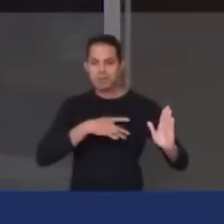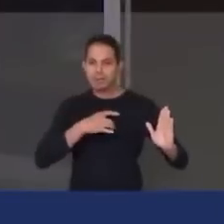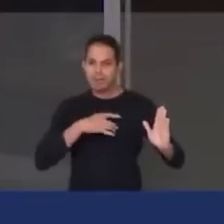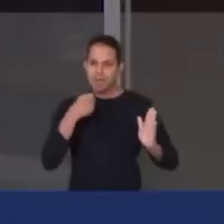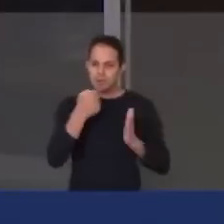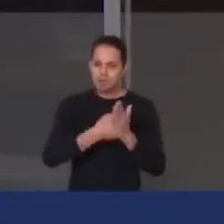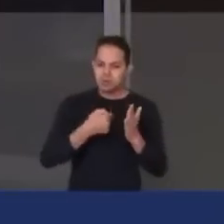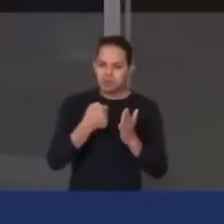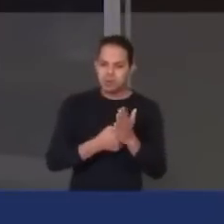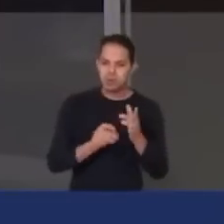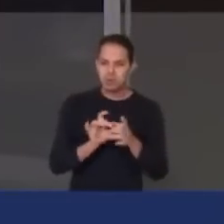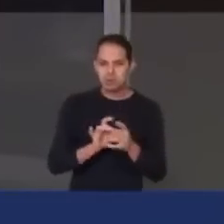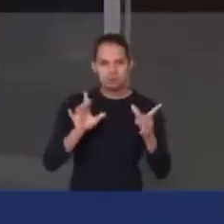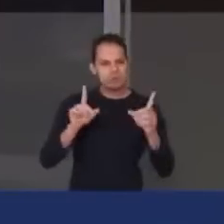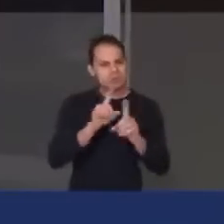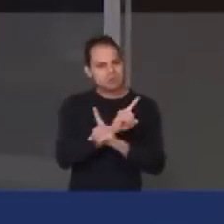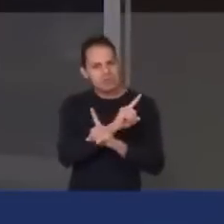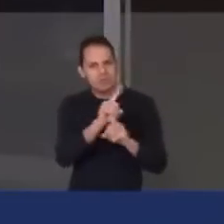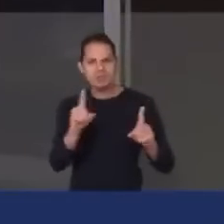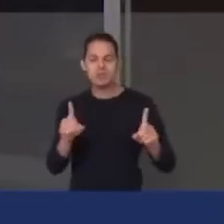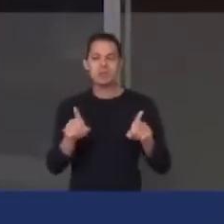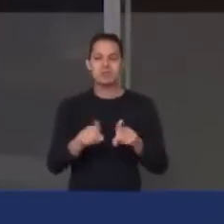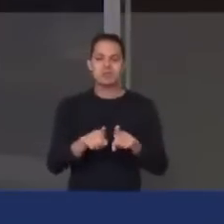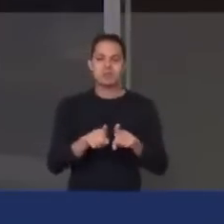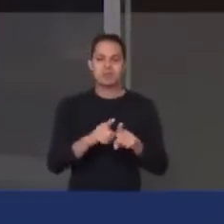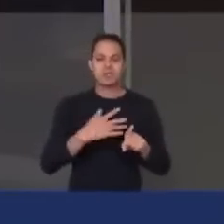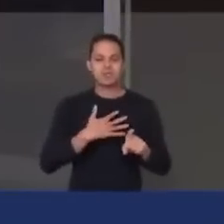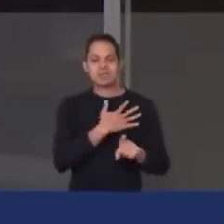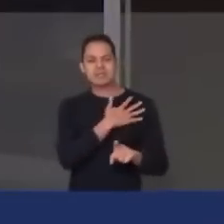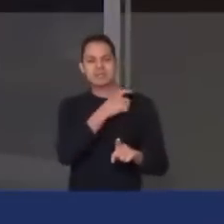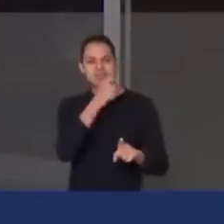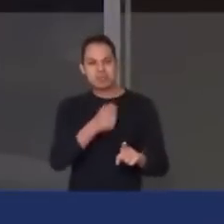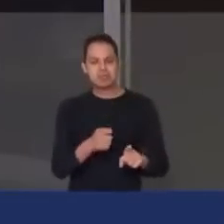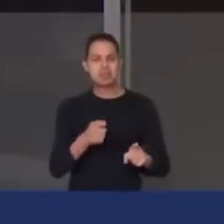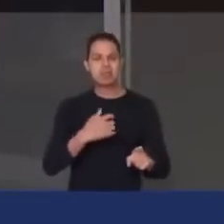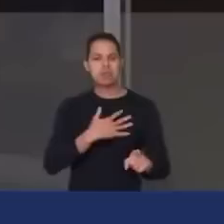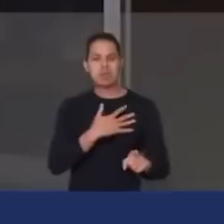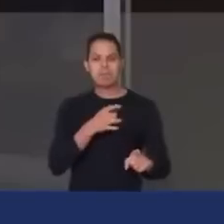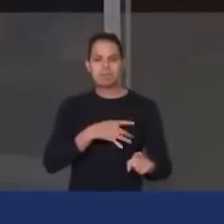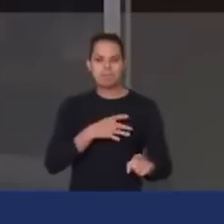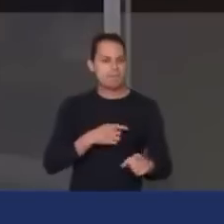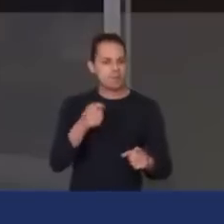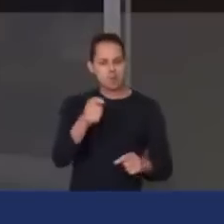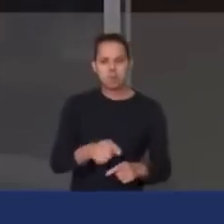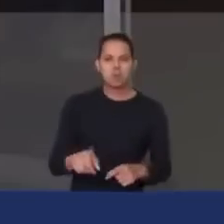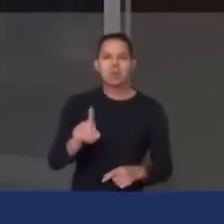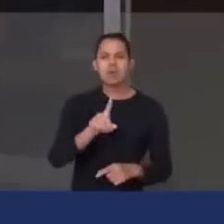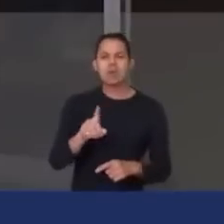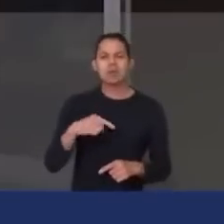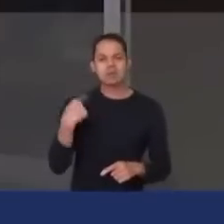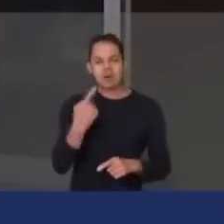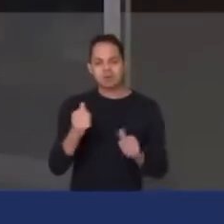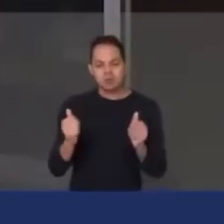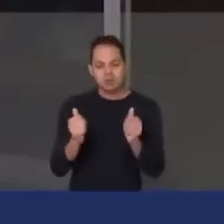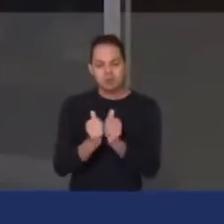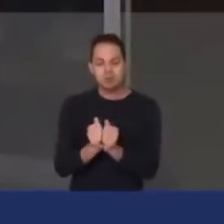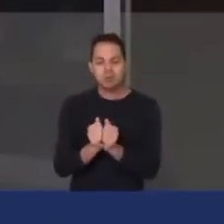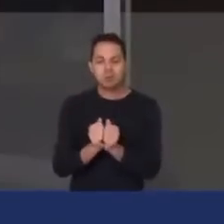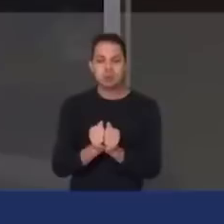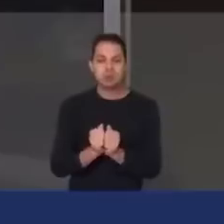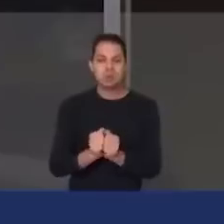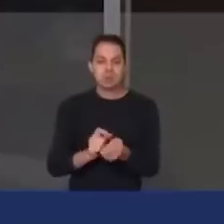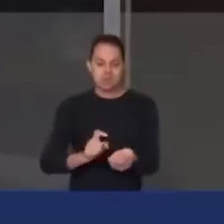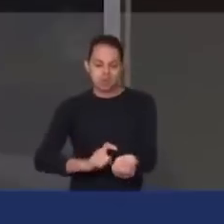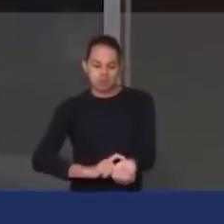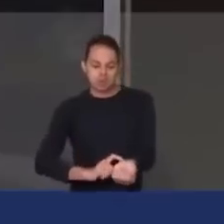Liberdade que não temam ditadores e que contem conosco pois está no nosso sangue